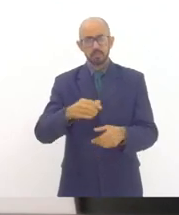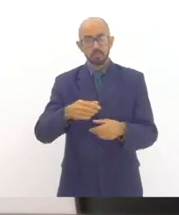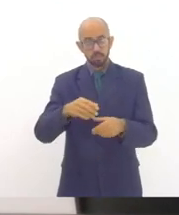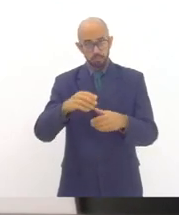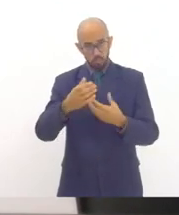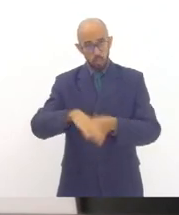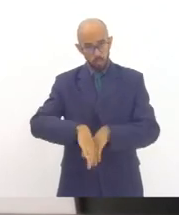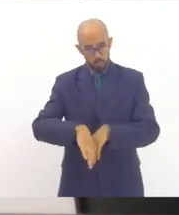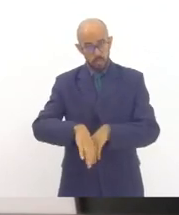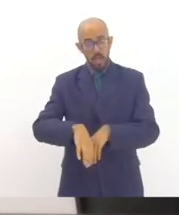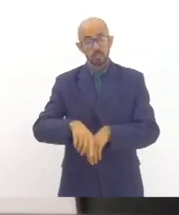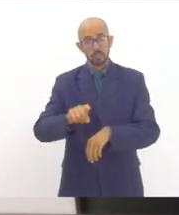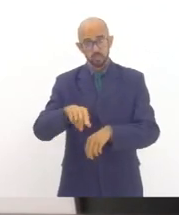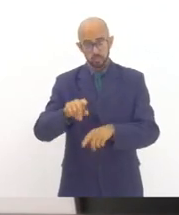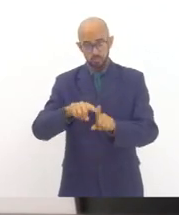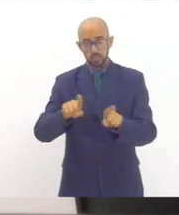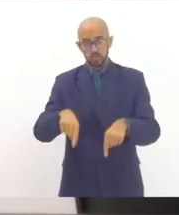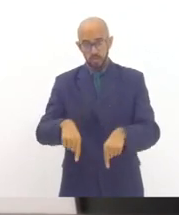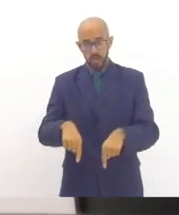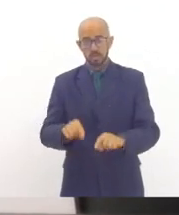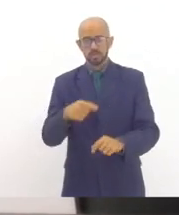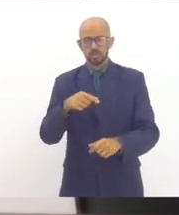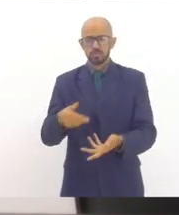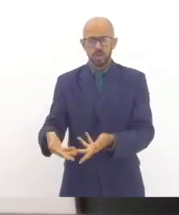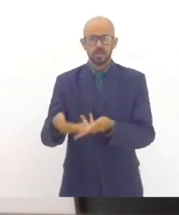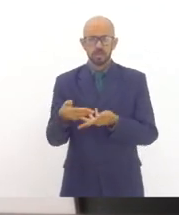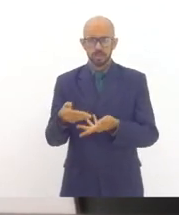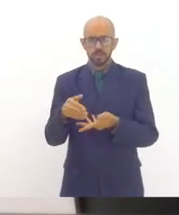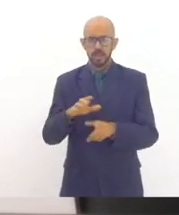ela procura atender também a essa comunidade.